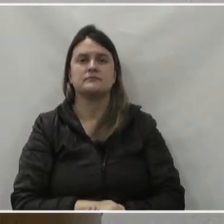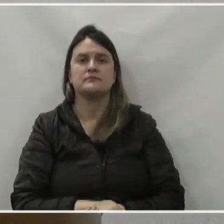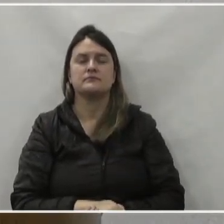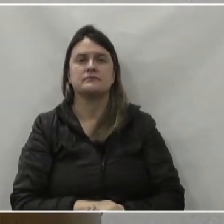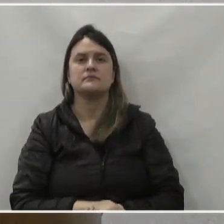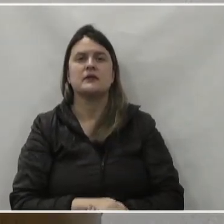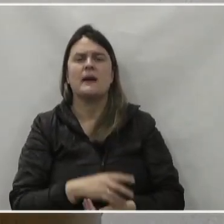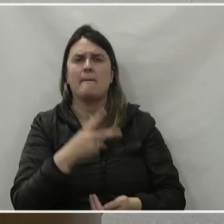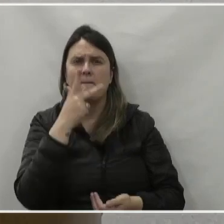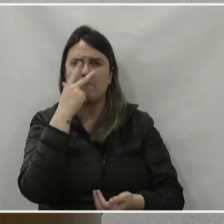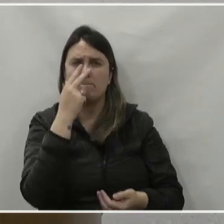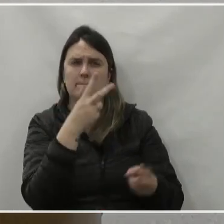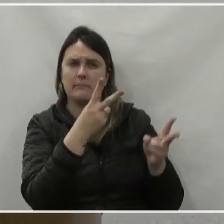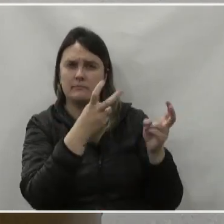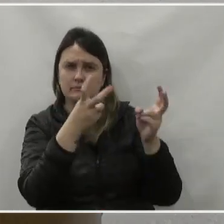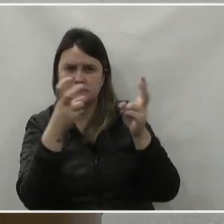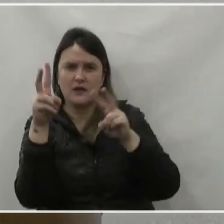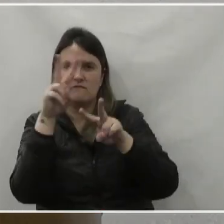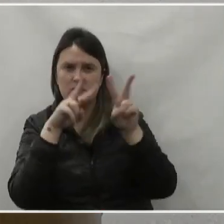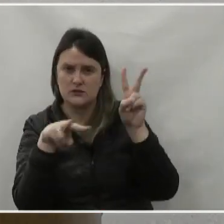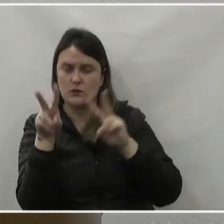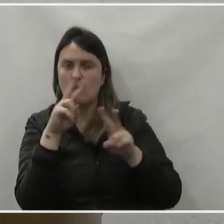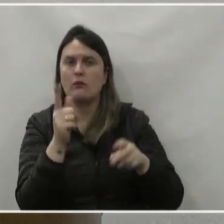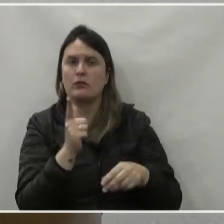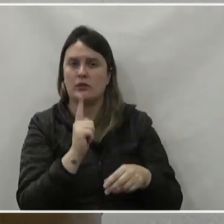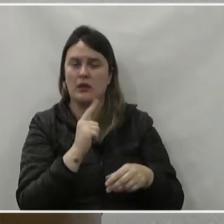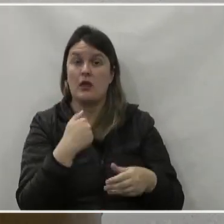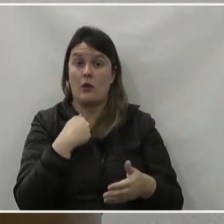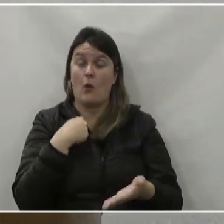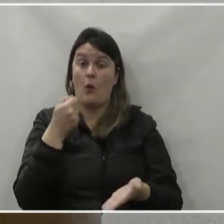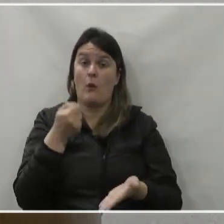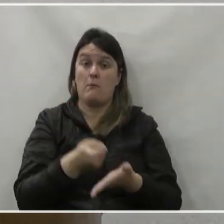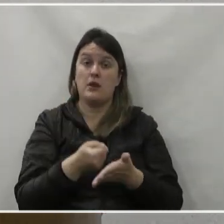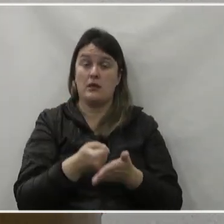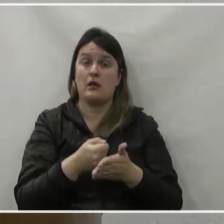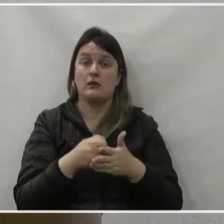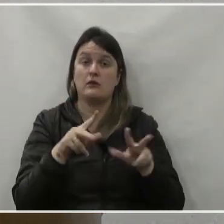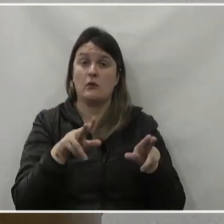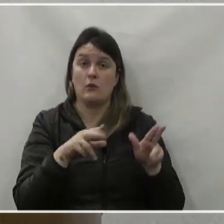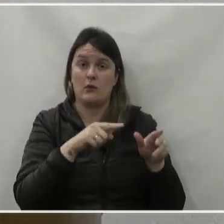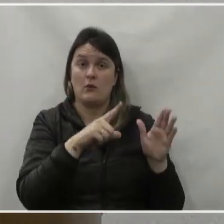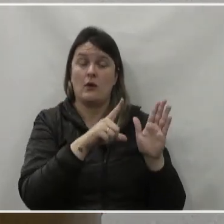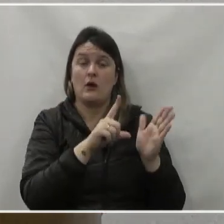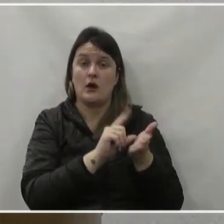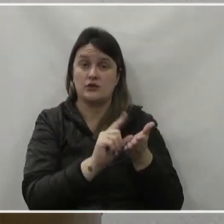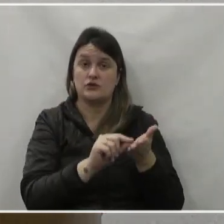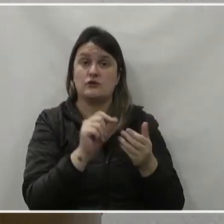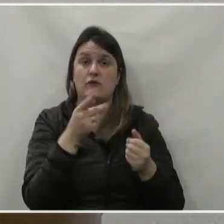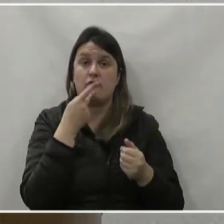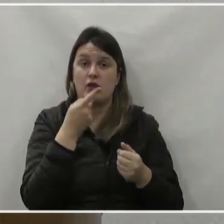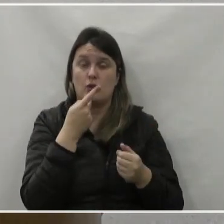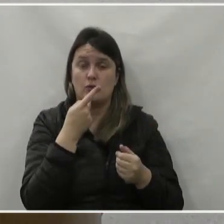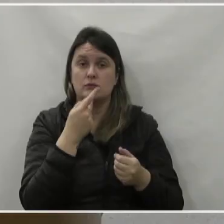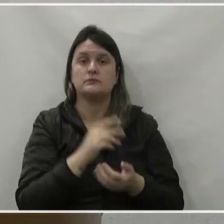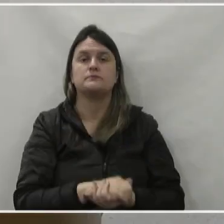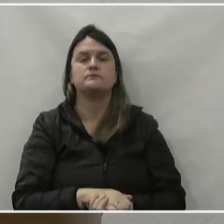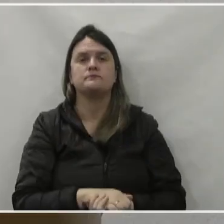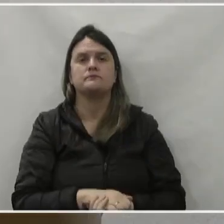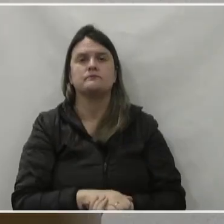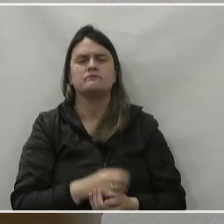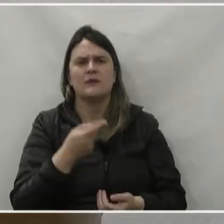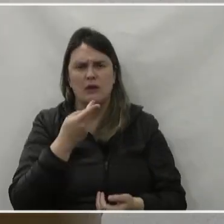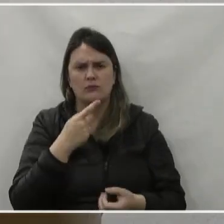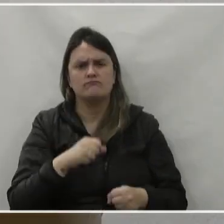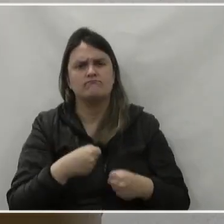estão por toda parte. Sou obrigado, segundo aqui o autor do artigo, mais uma vez a